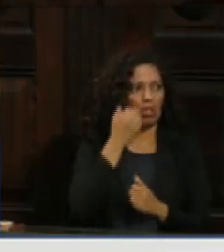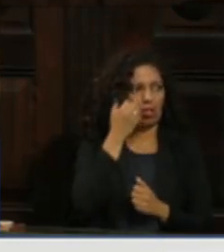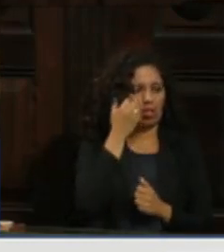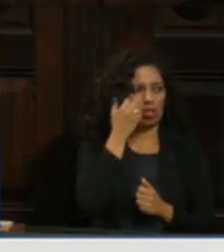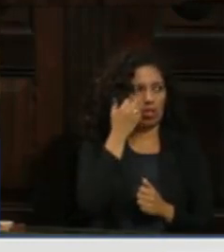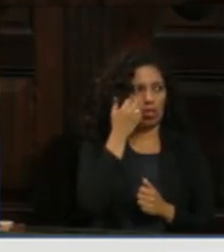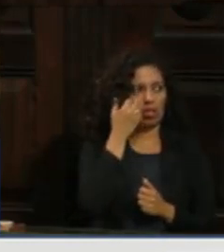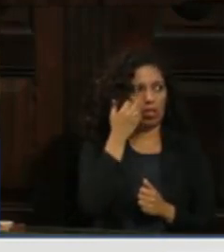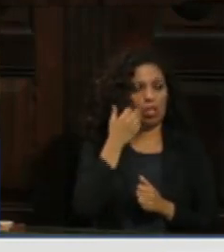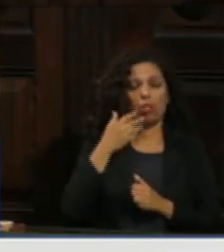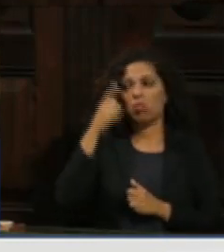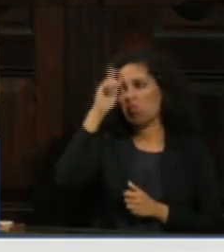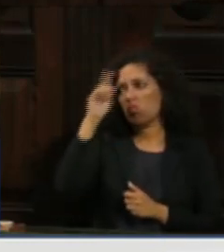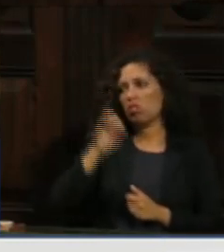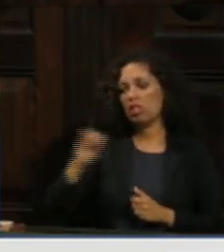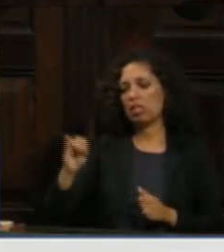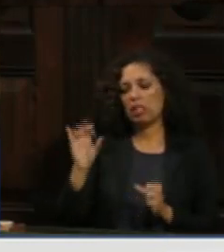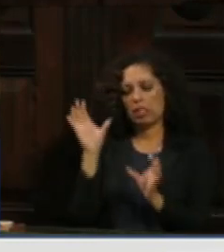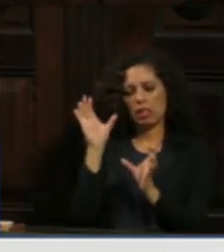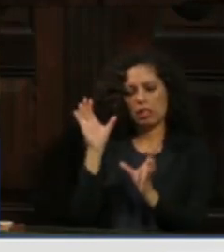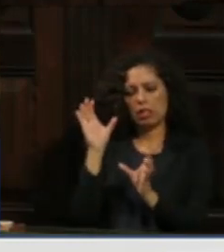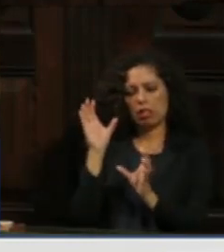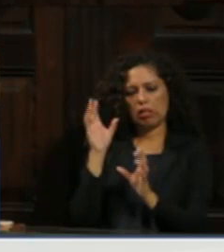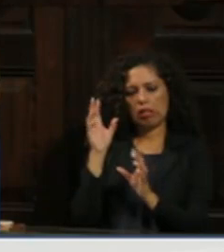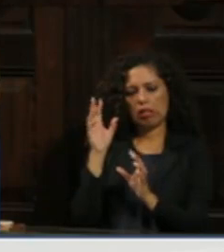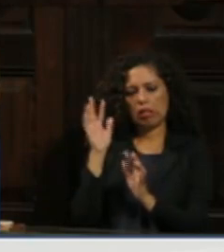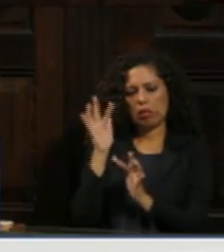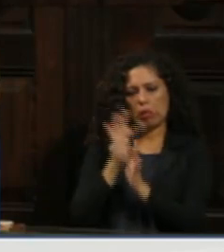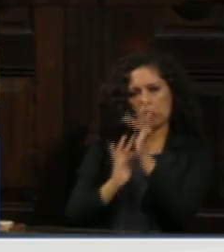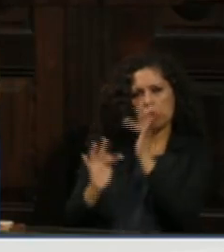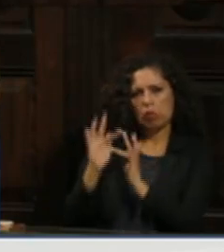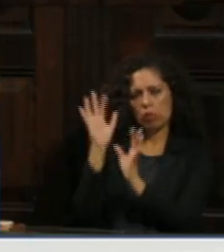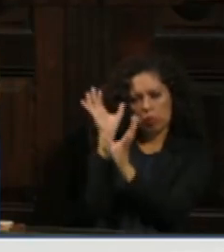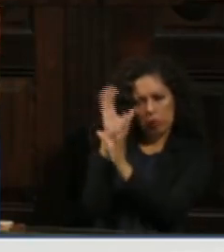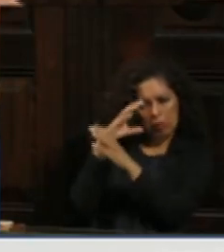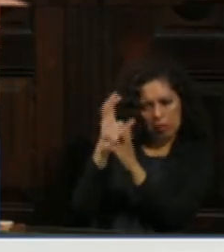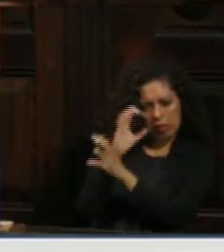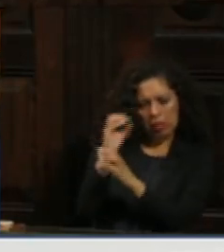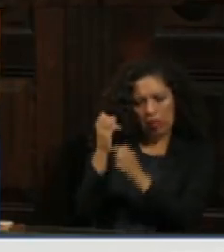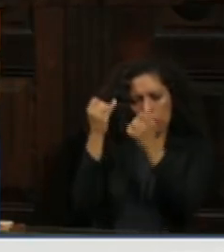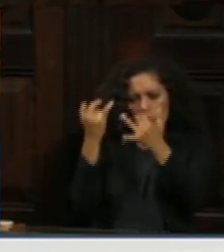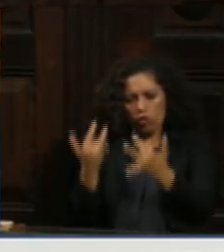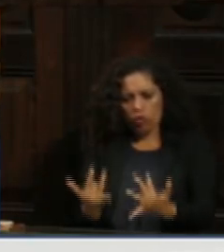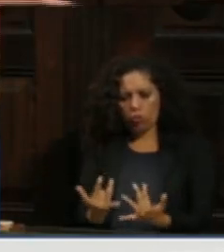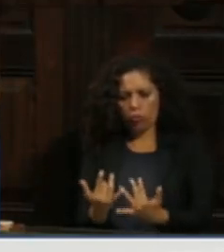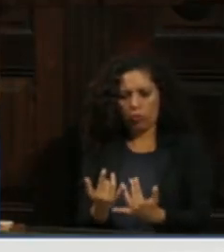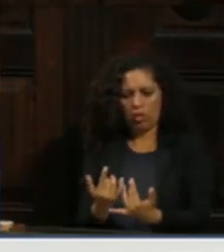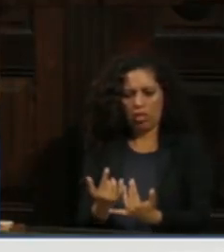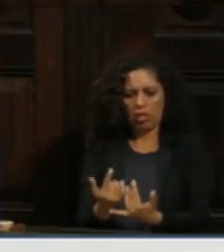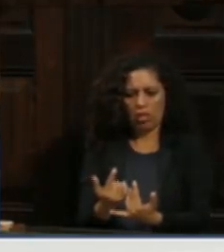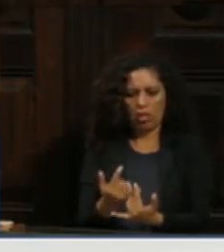seguir esse mandato. Entre as imposições que eu me fiz, muitas delas têm a ver com a minha essência.